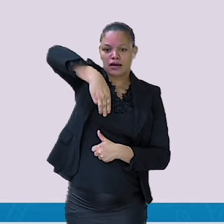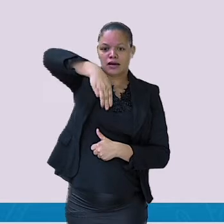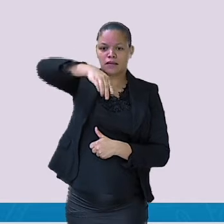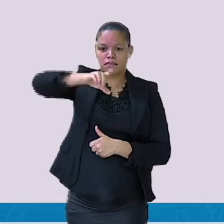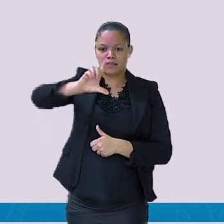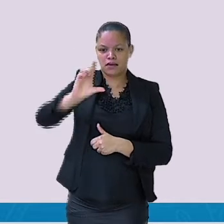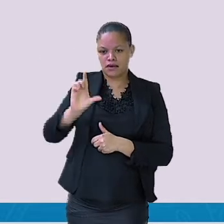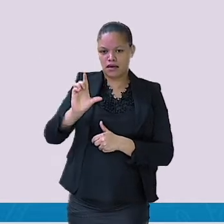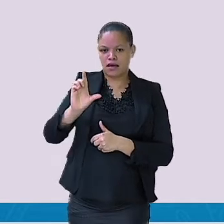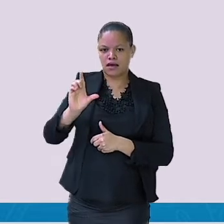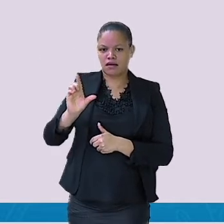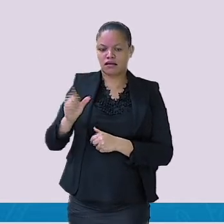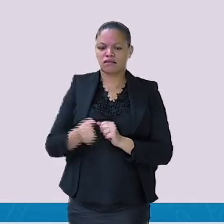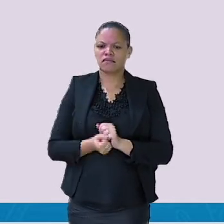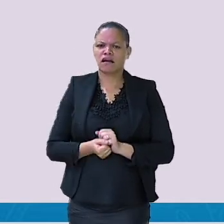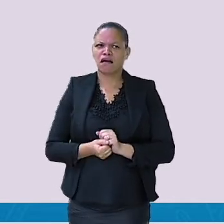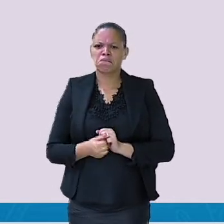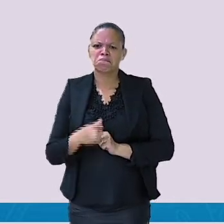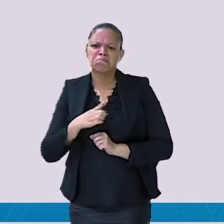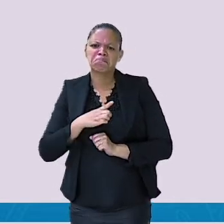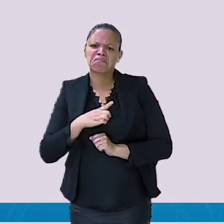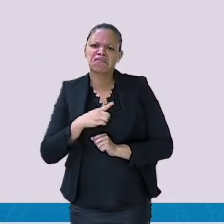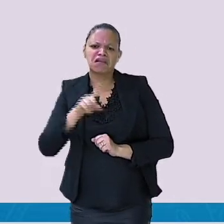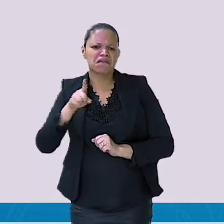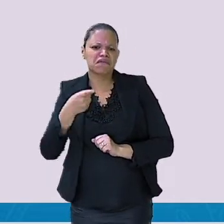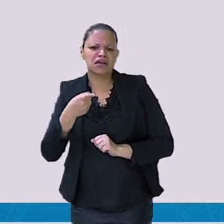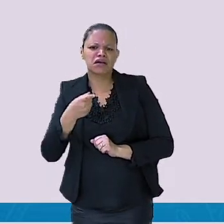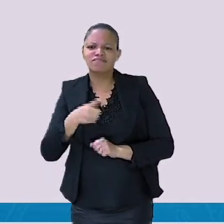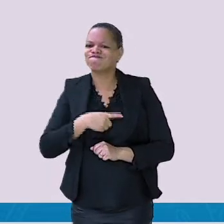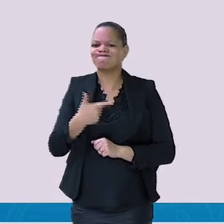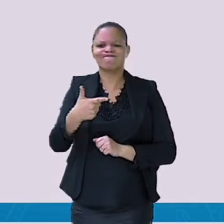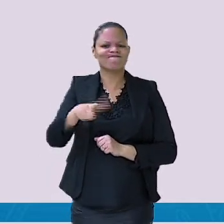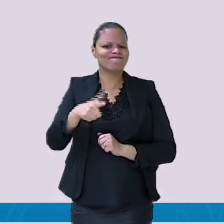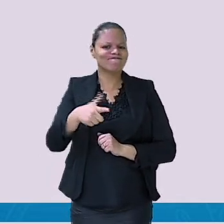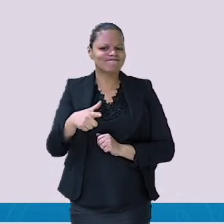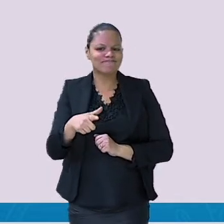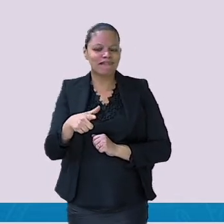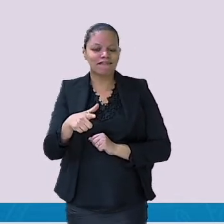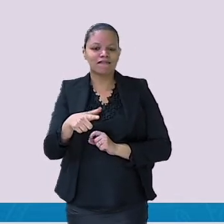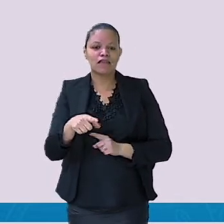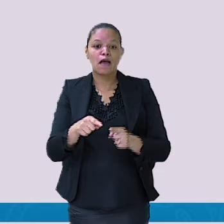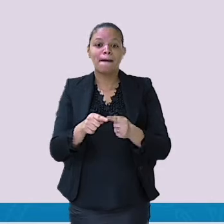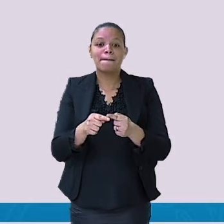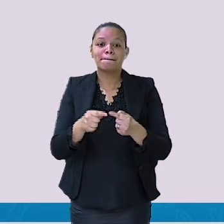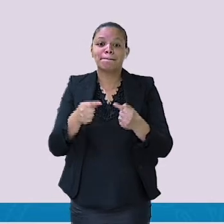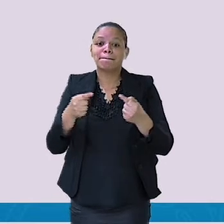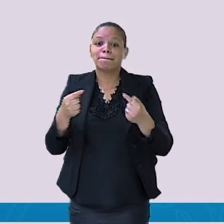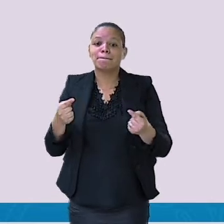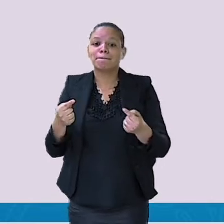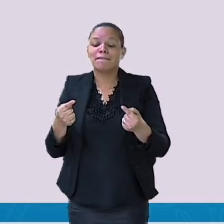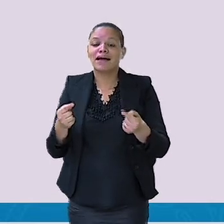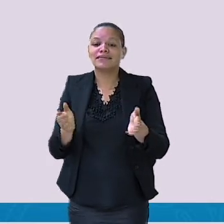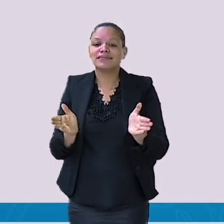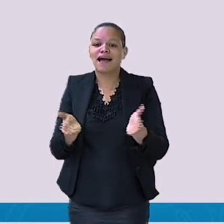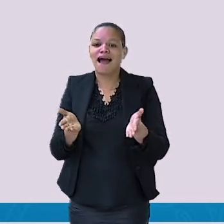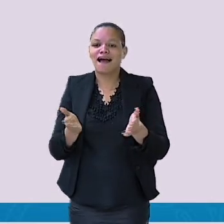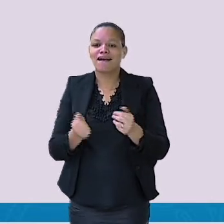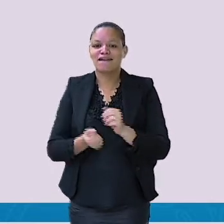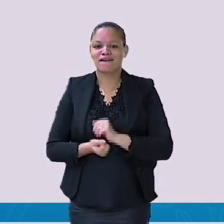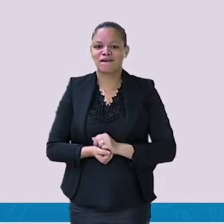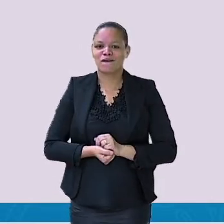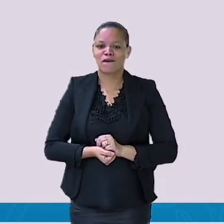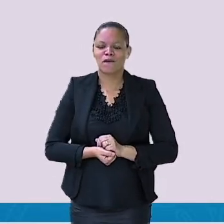vírgula ali? Não tem. Mas o 1000 tem quantos zeros? 3, não é? Eu vou acrescentar então mais 3